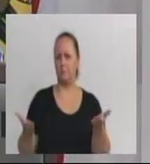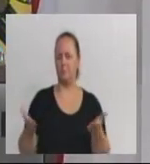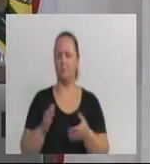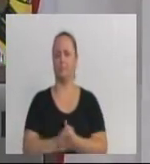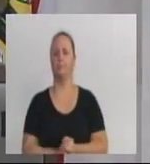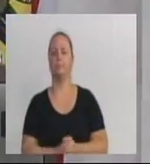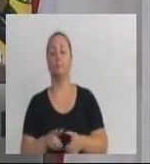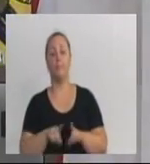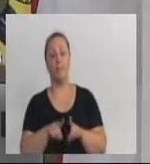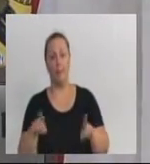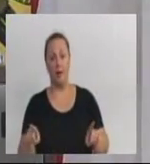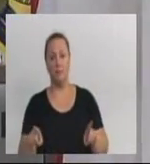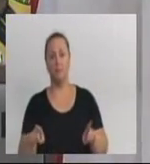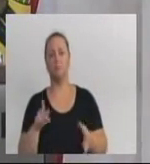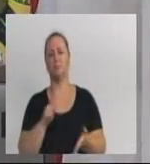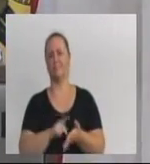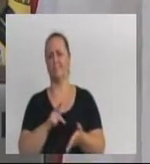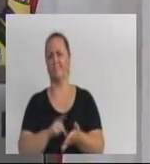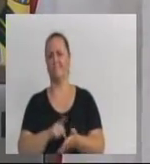senhores,